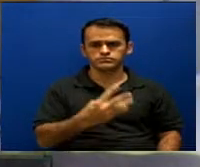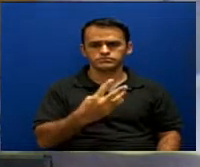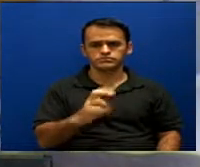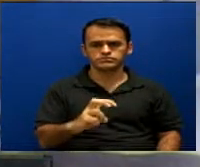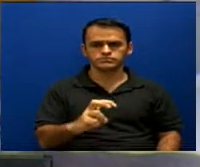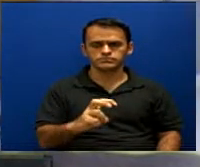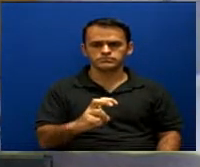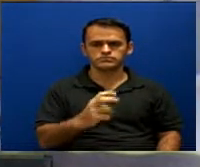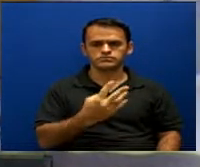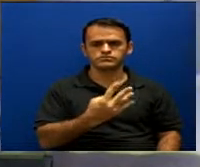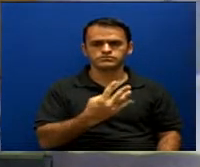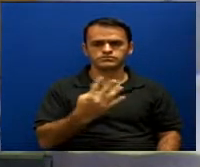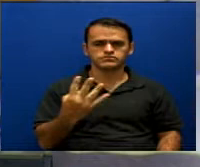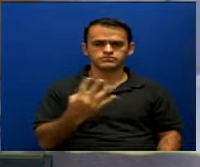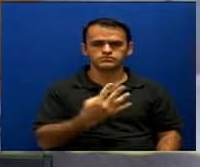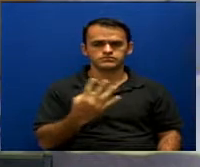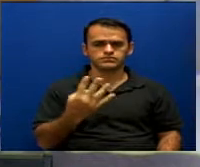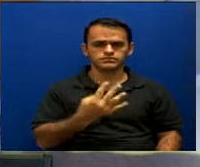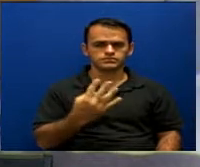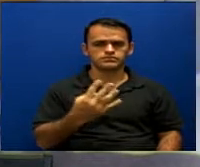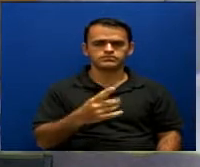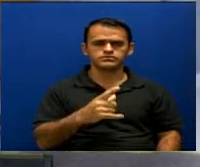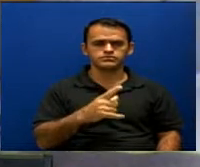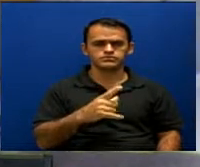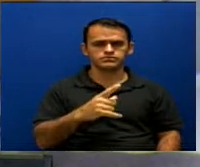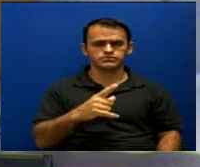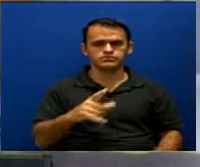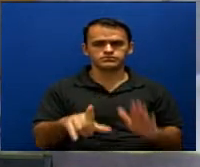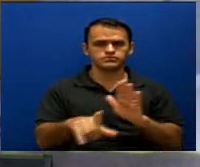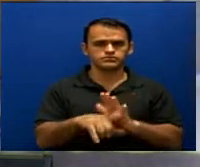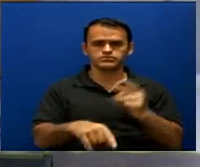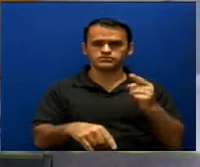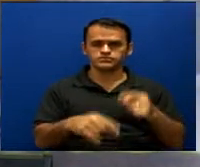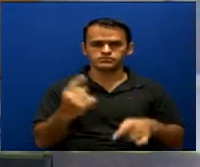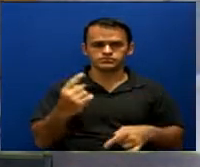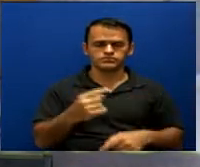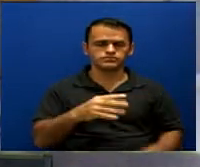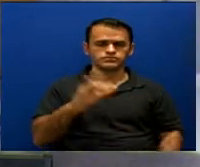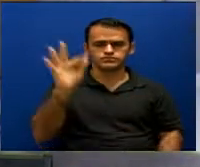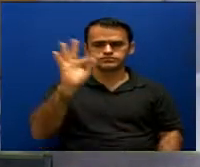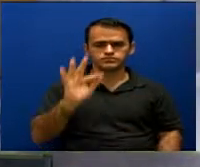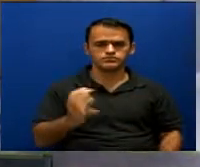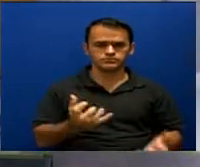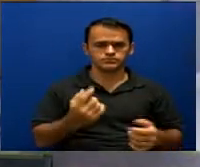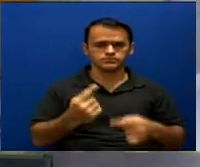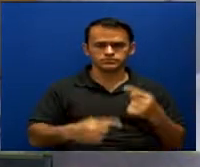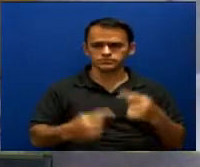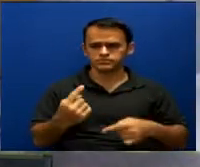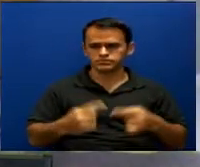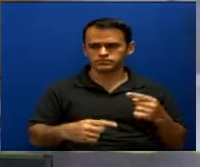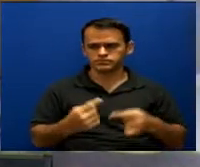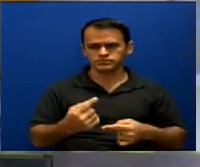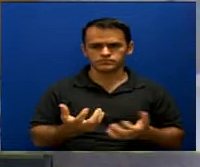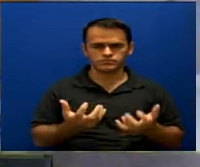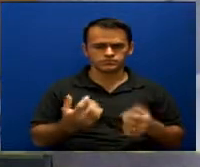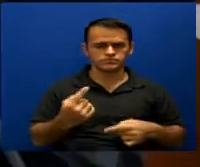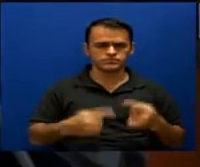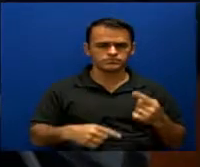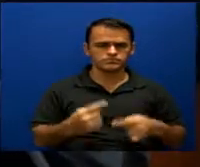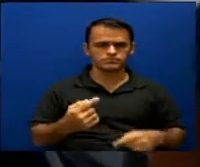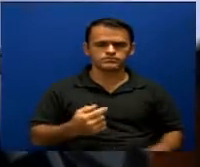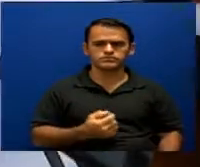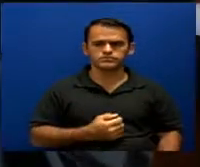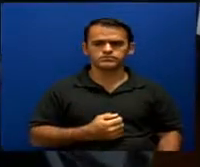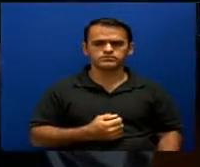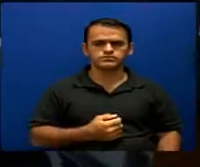41, 42, 43 e 44, que estão pela rejeição. A vereadora Fernanda vai discutir? Alguém vai discutir ainda essa pela rejeição? Não, primeiro eu peço